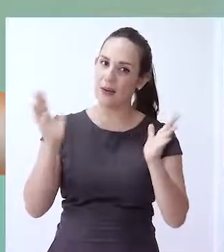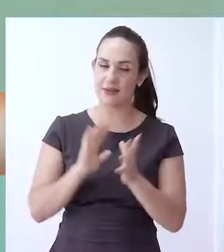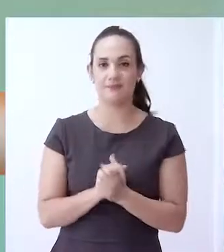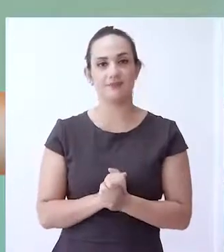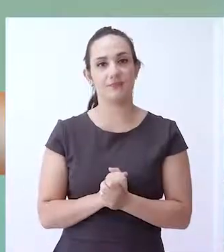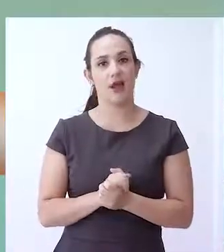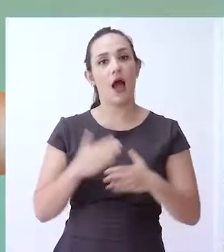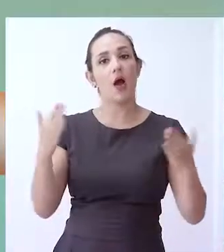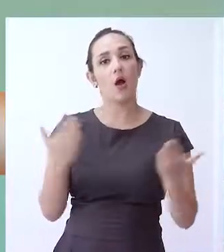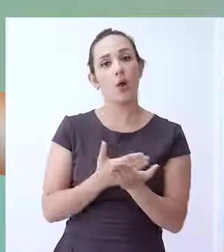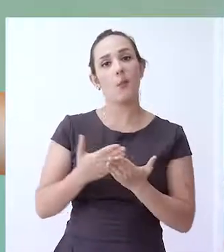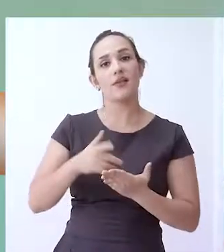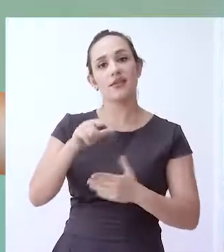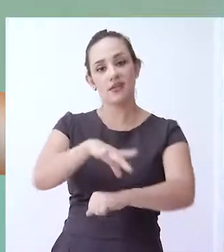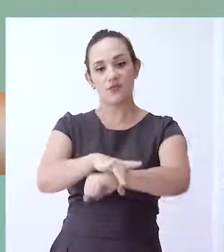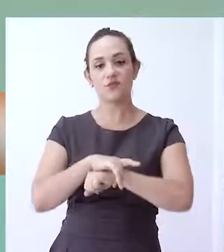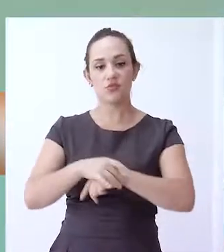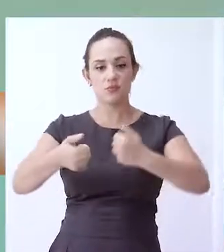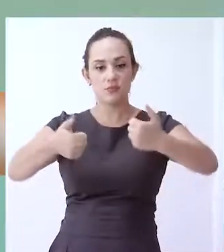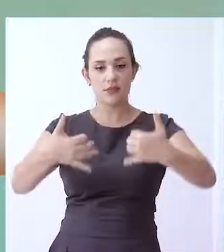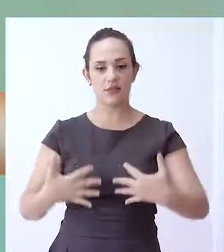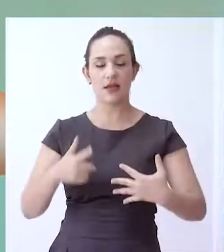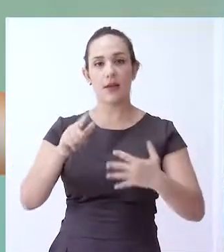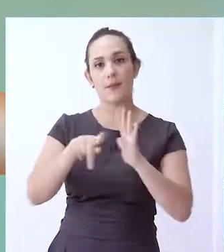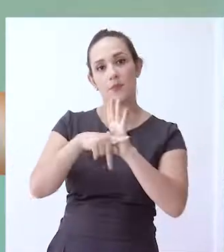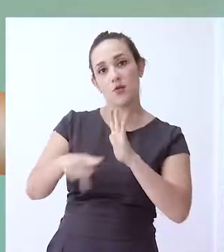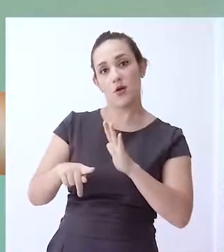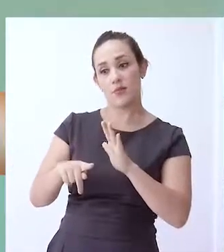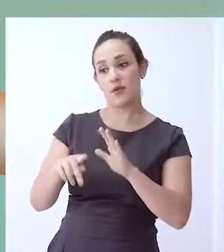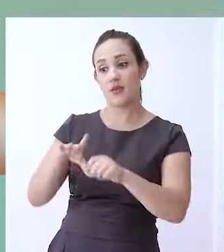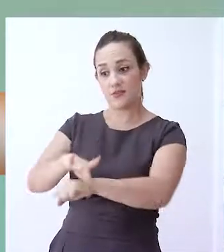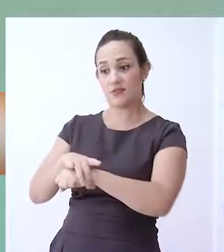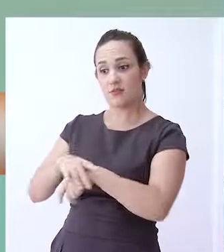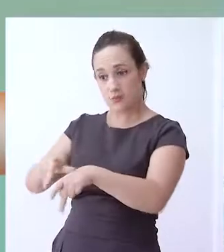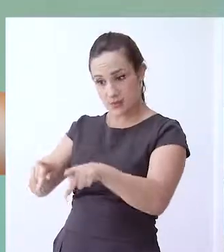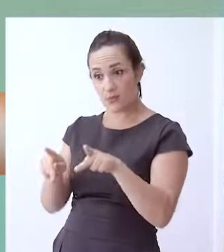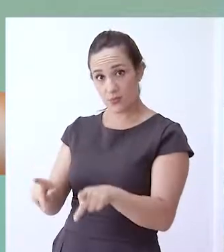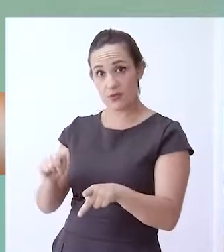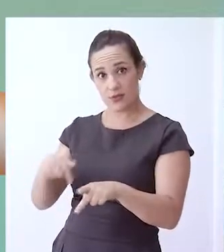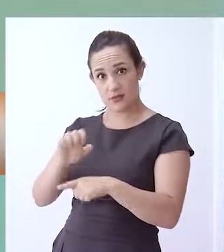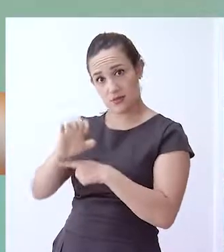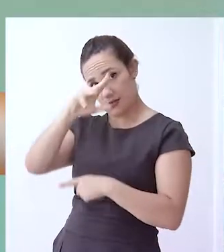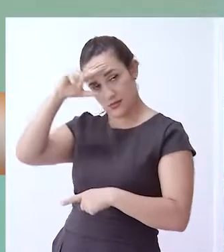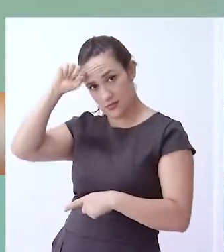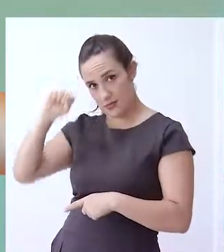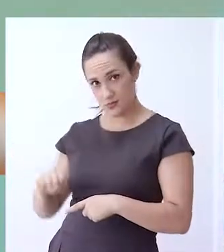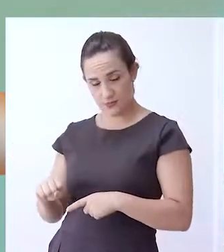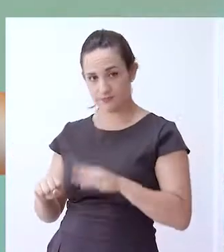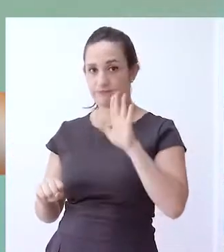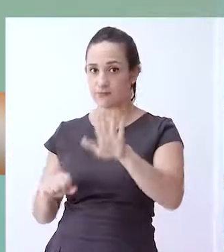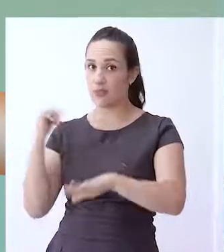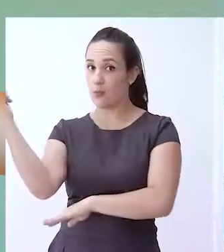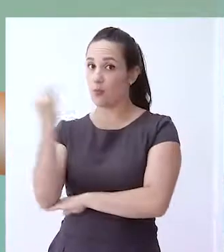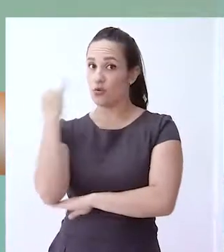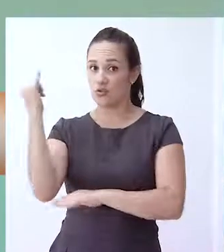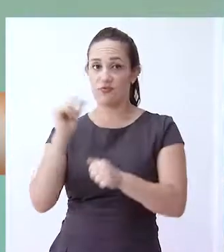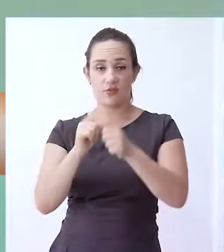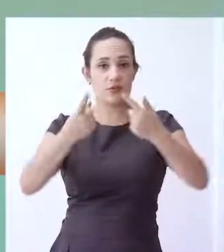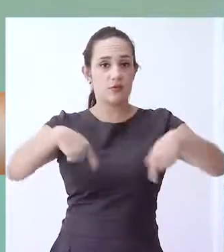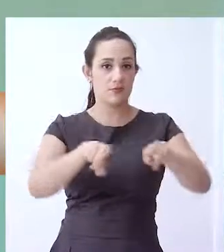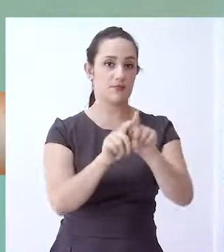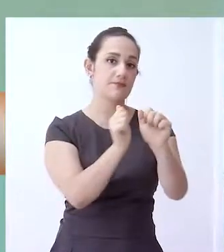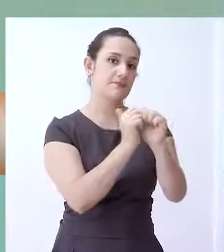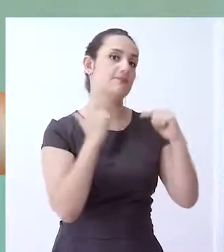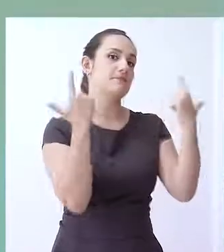Olá! Começa agora o Defensoria Explica, um programa produzido pela Defensoria Pública de Mato Grosso do Sul com a importante parceria da